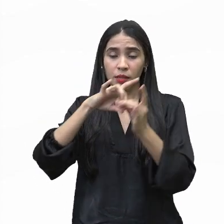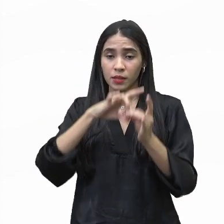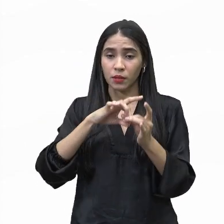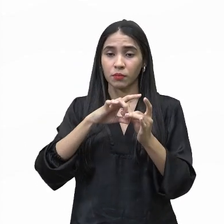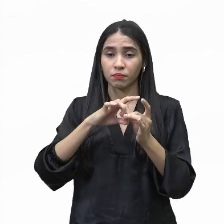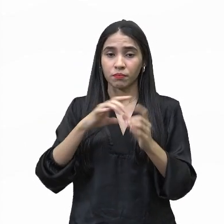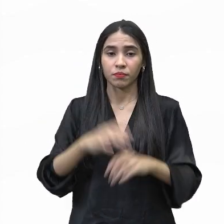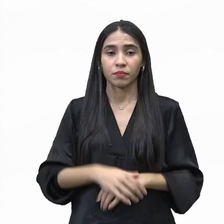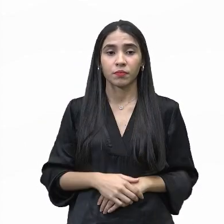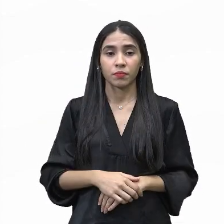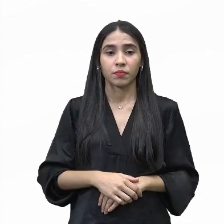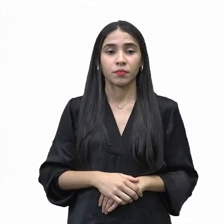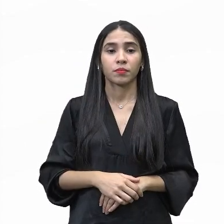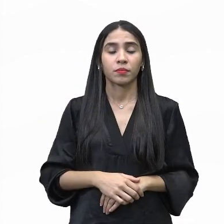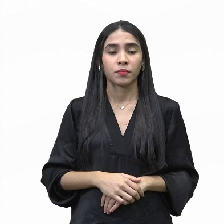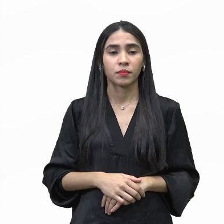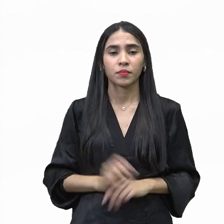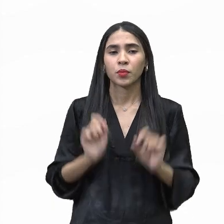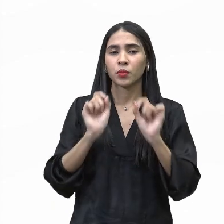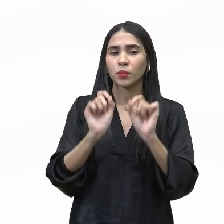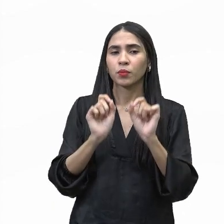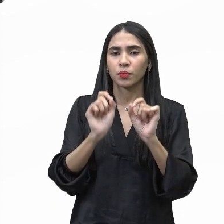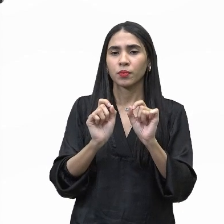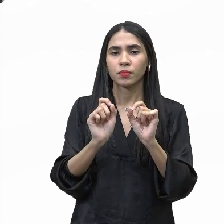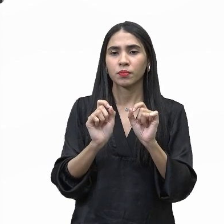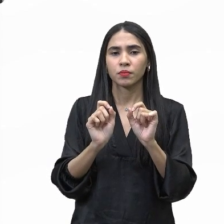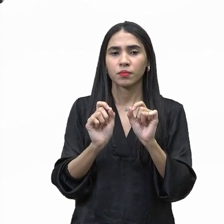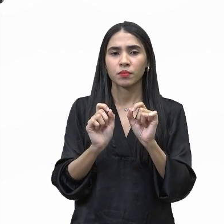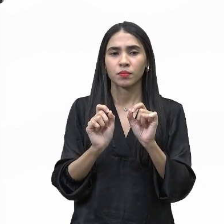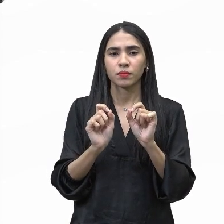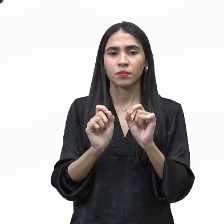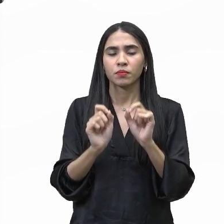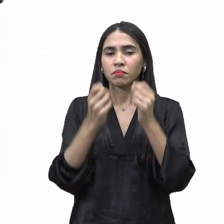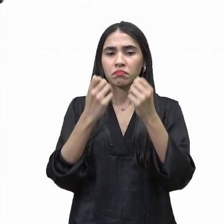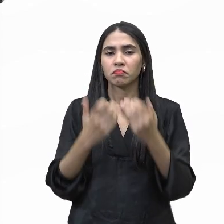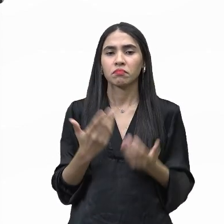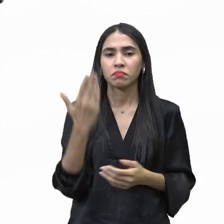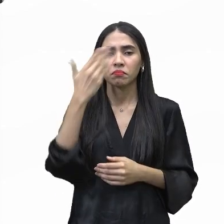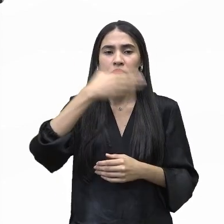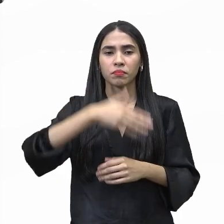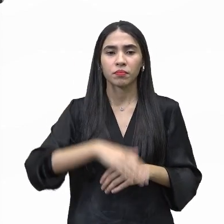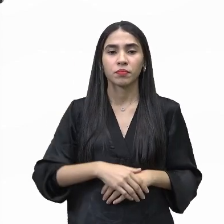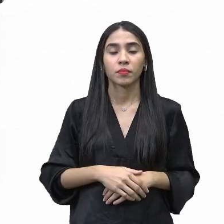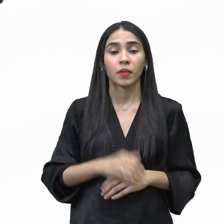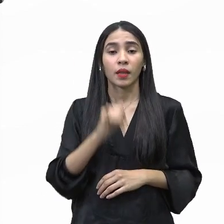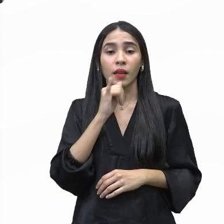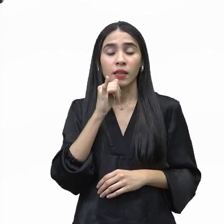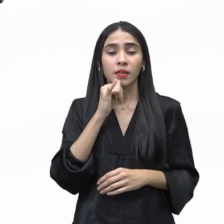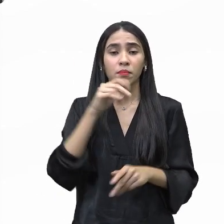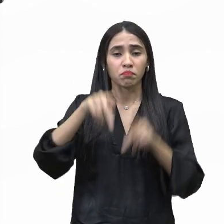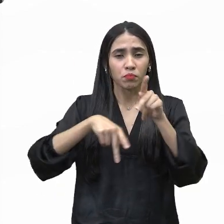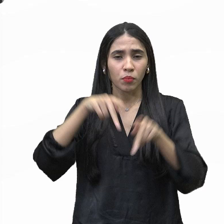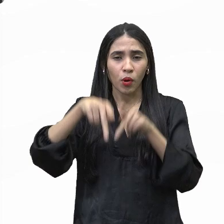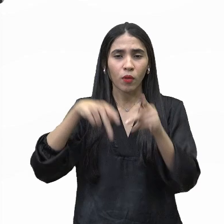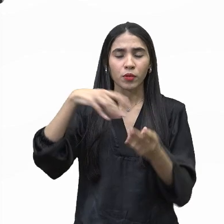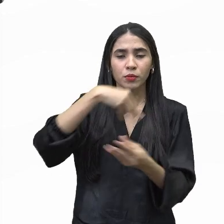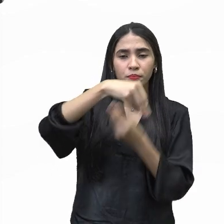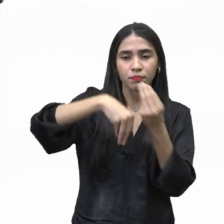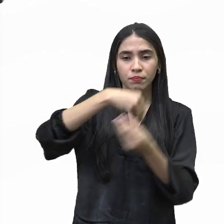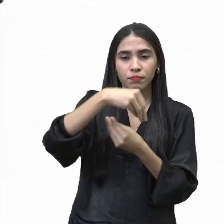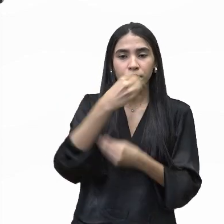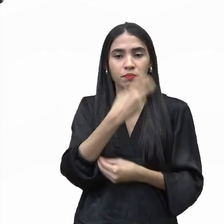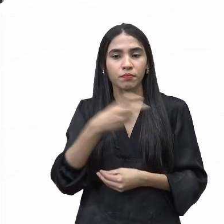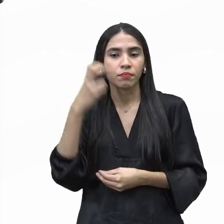permite. Depois, o que pode ser evidenciado aí da globalização? Na mistura crescente de povos,